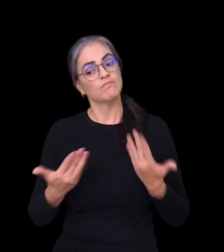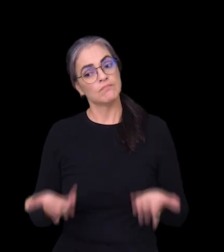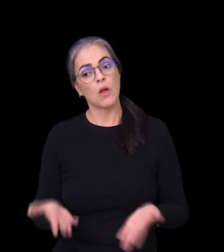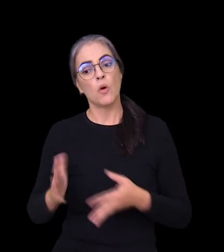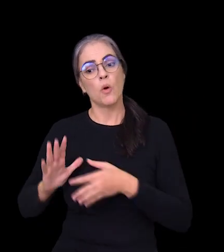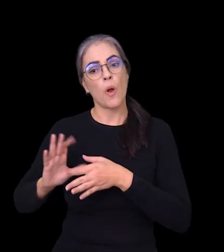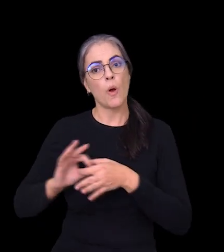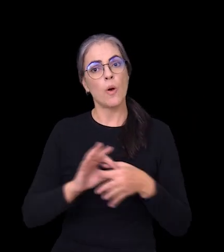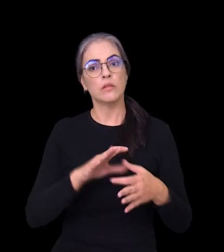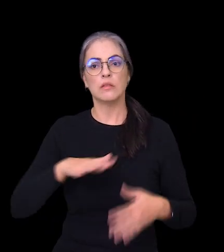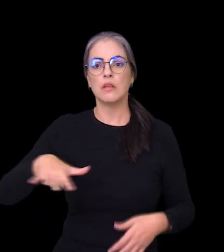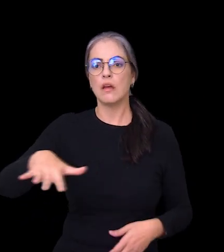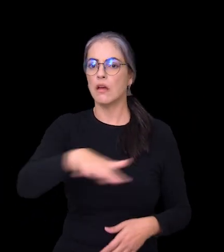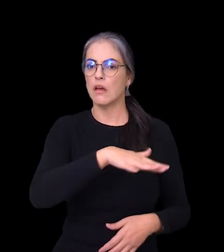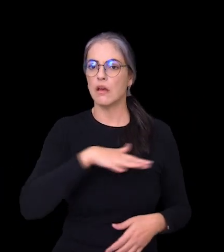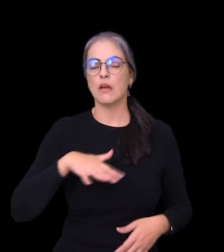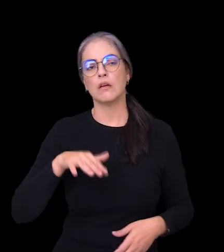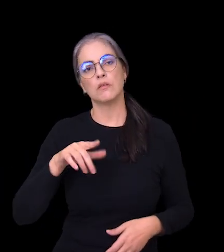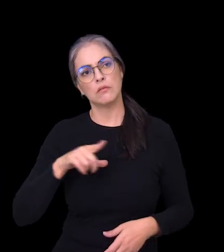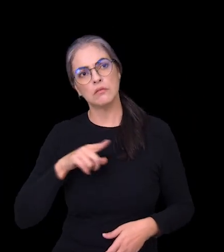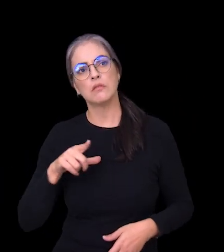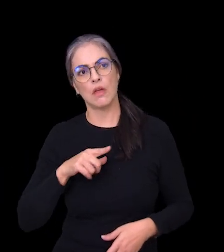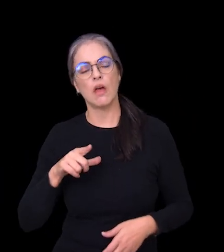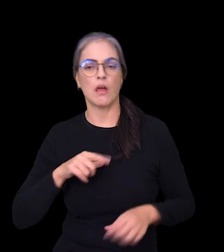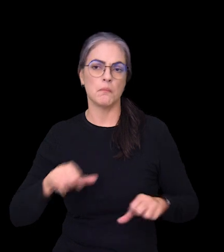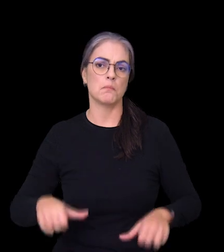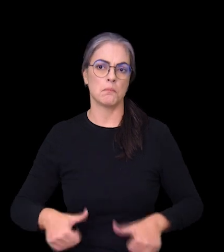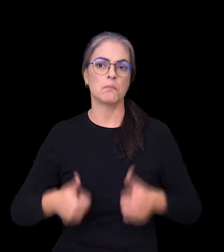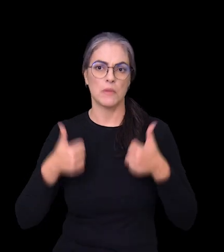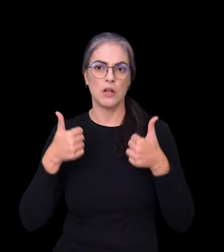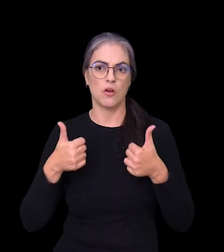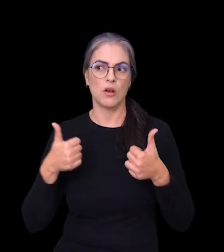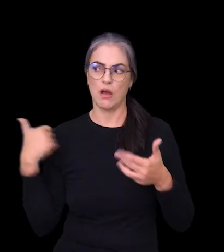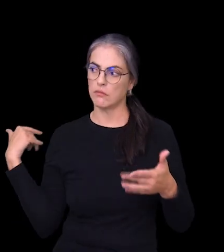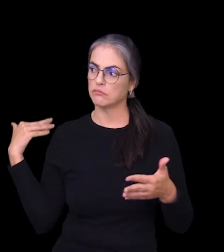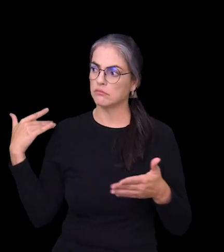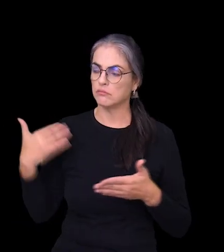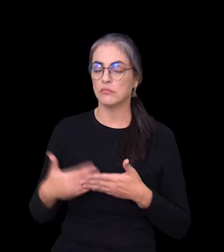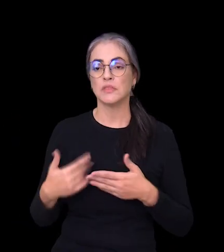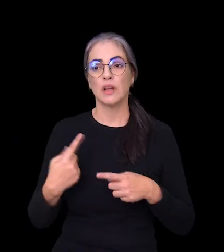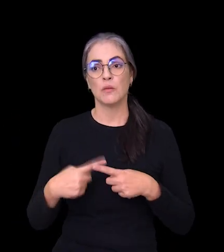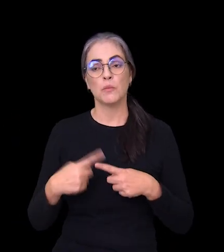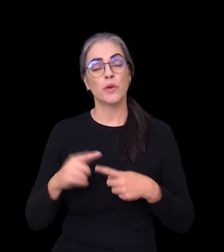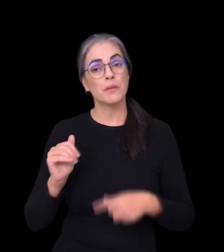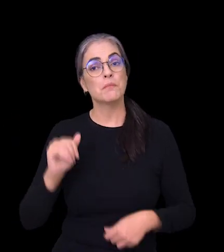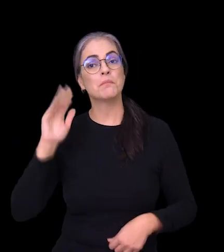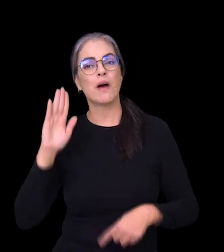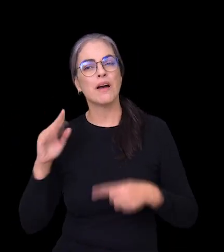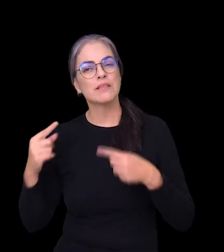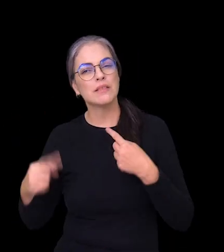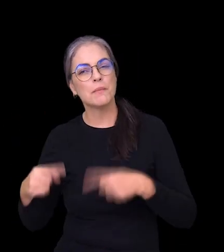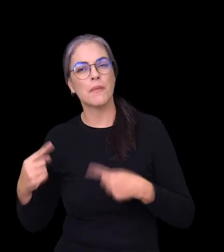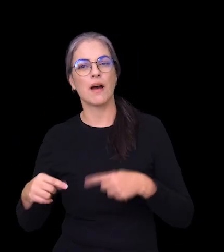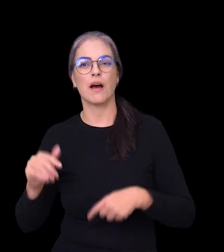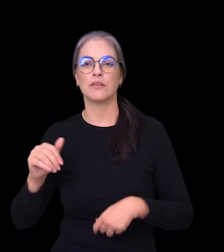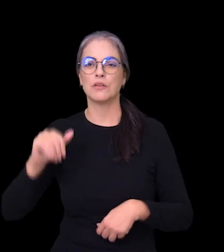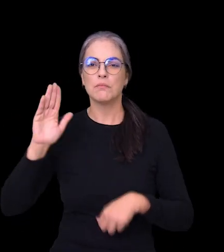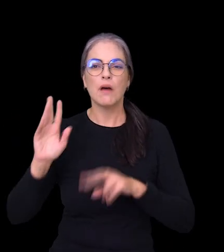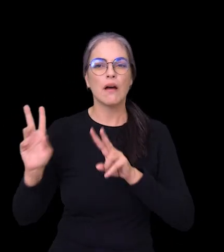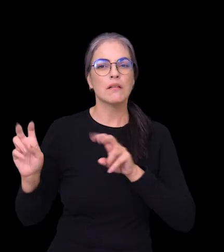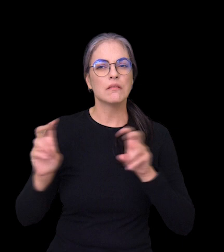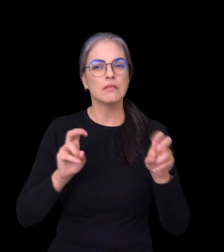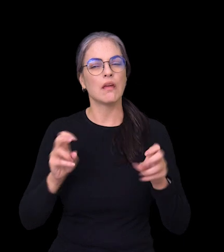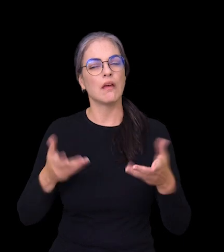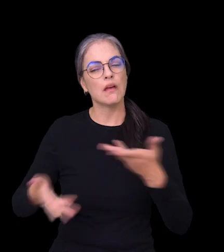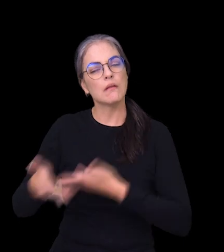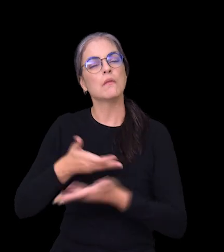ambiente que ele tem, ao longo dos últimos anos, a gente debate mais sobre isso. Mas eu queria chamar a atenção que,